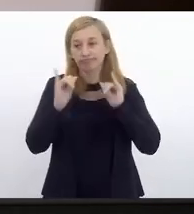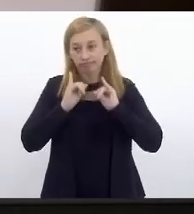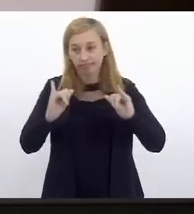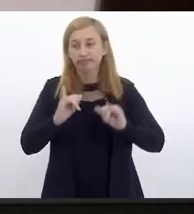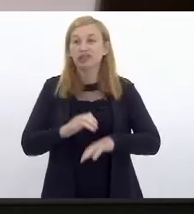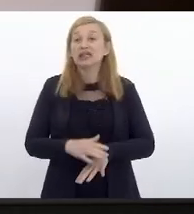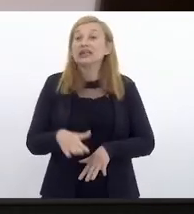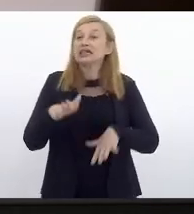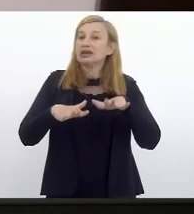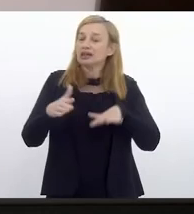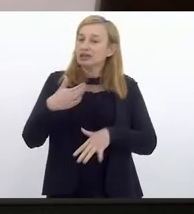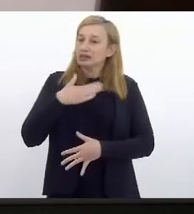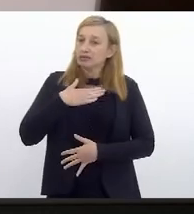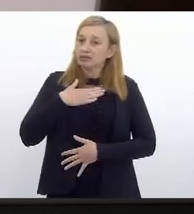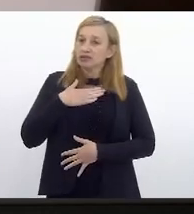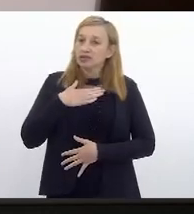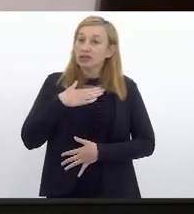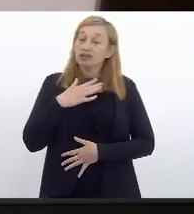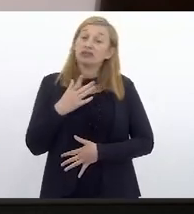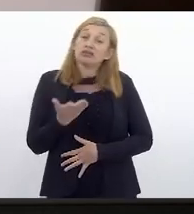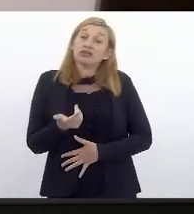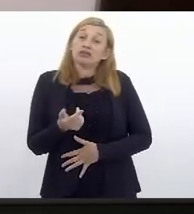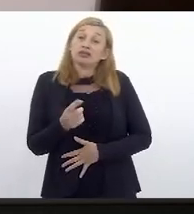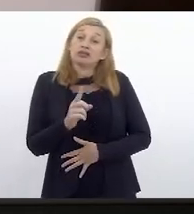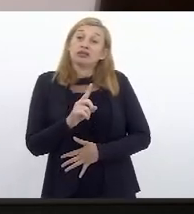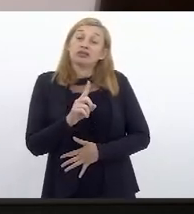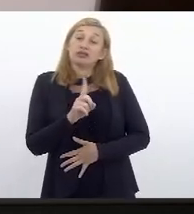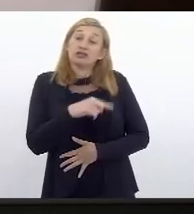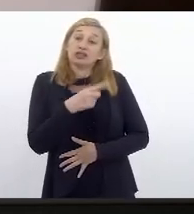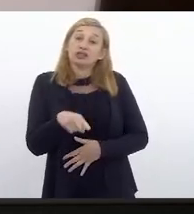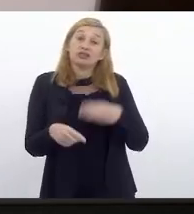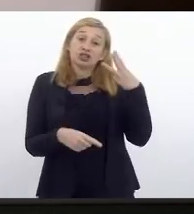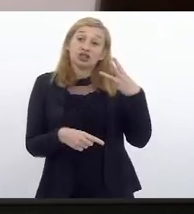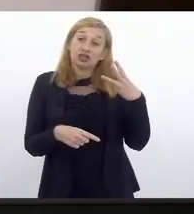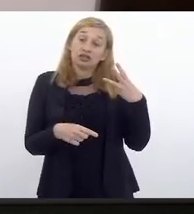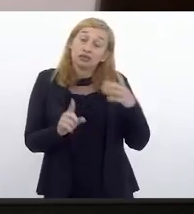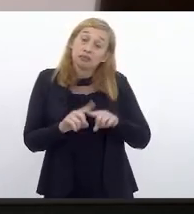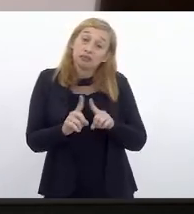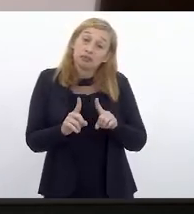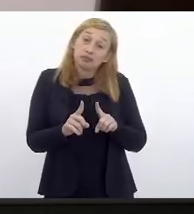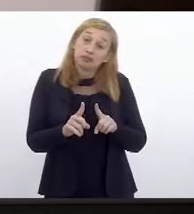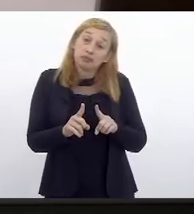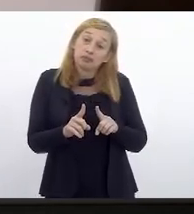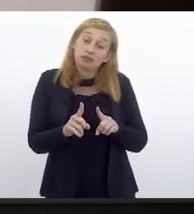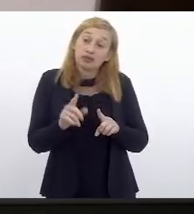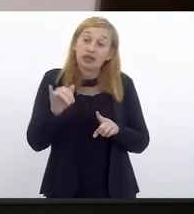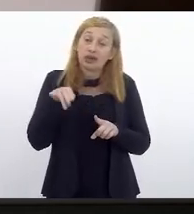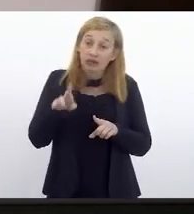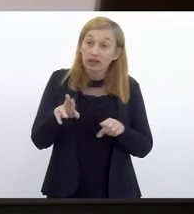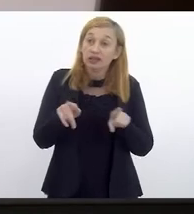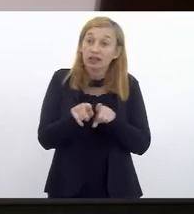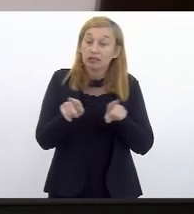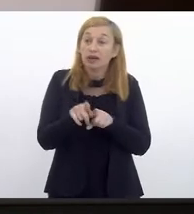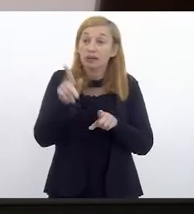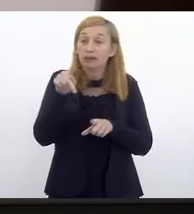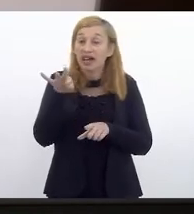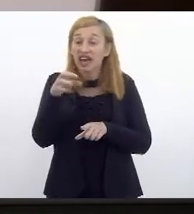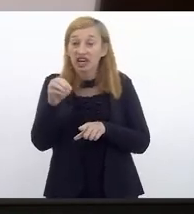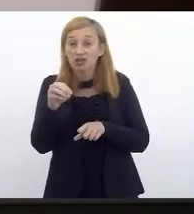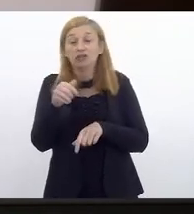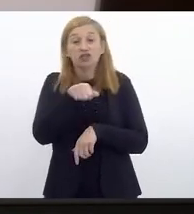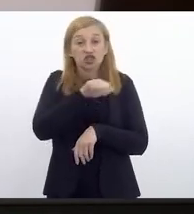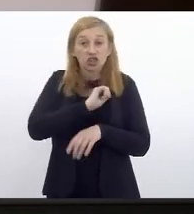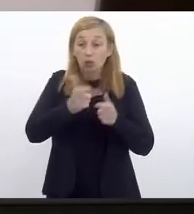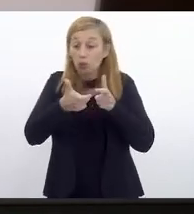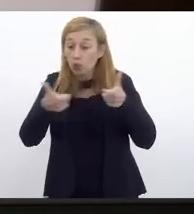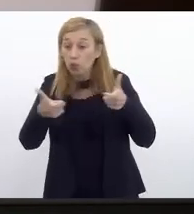se dependesse de mim, a gente liquidava as três, mas não é só com Delaware, não, naquele paraíso fiscal imenso. Também